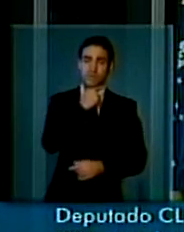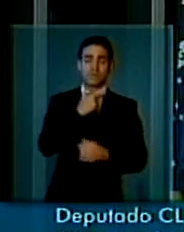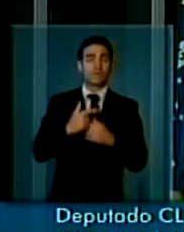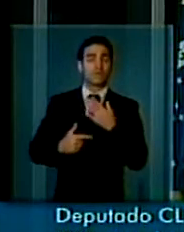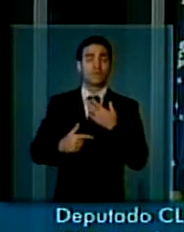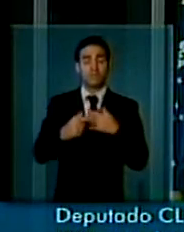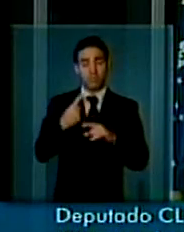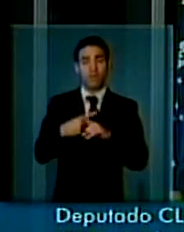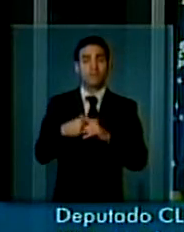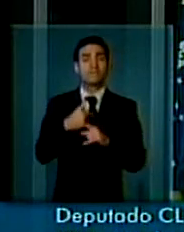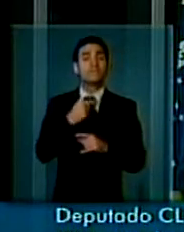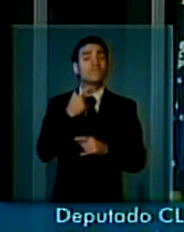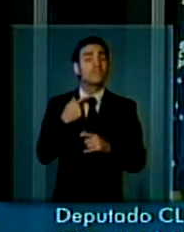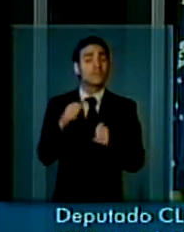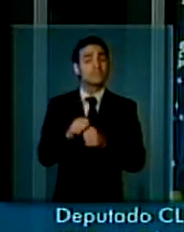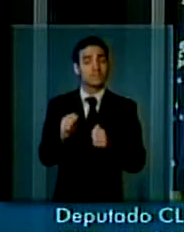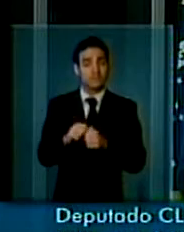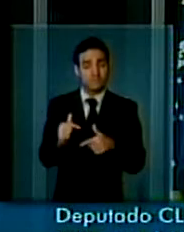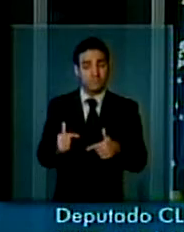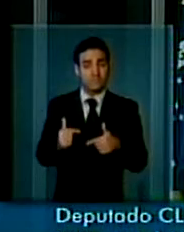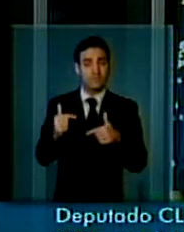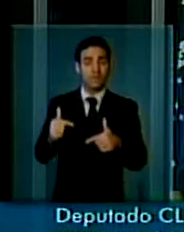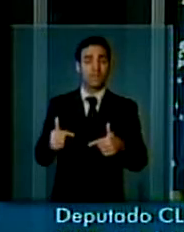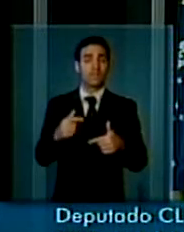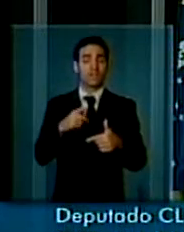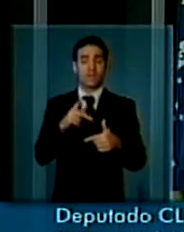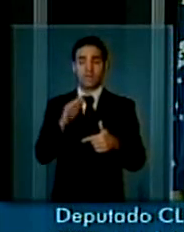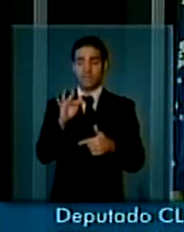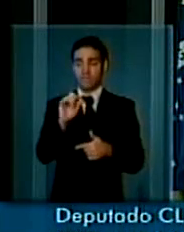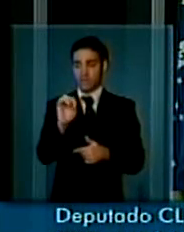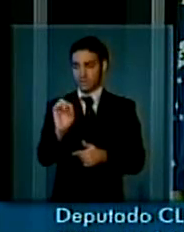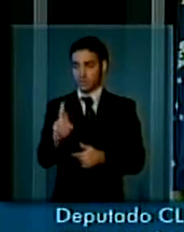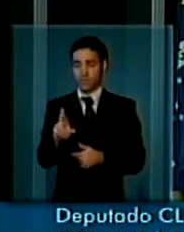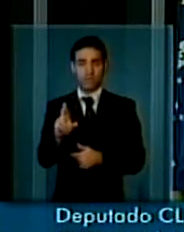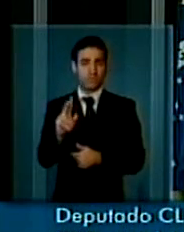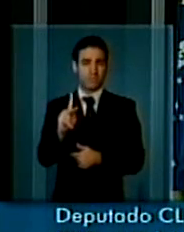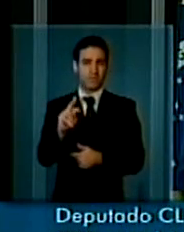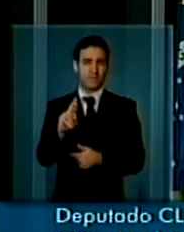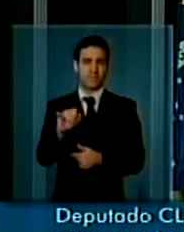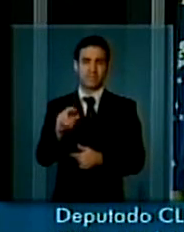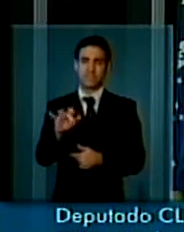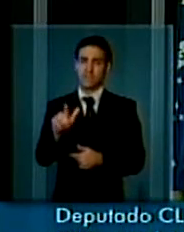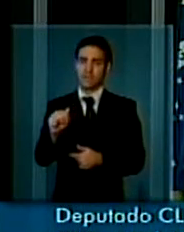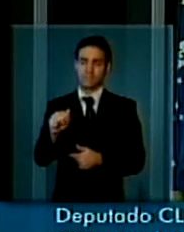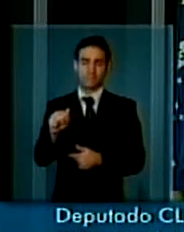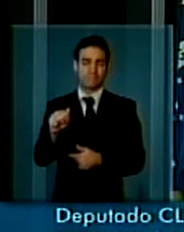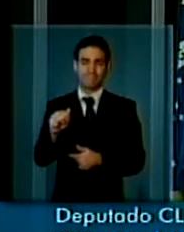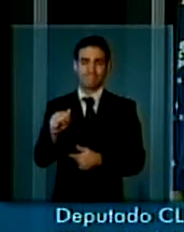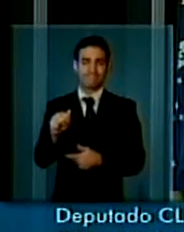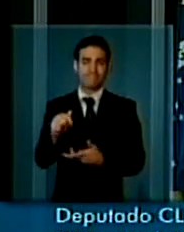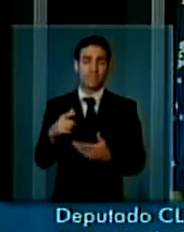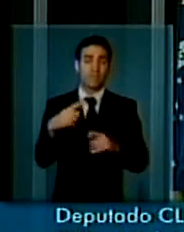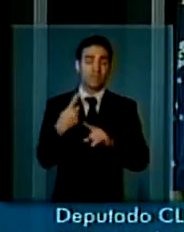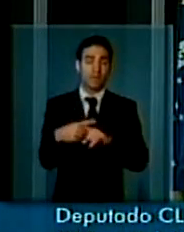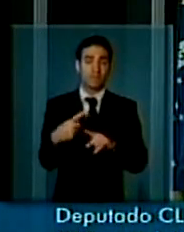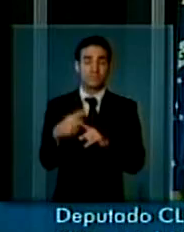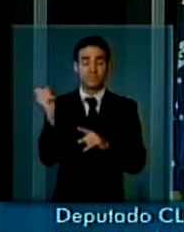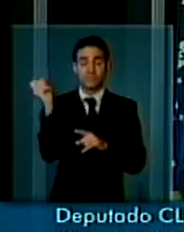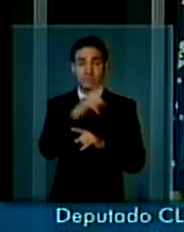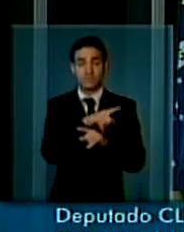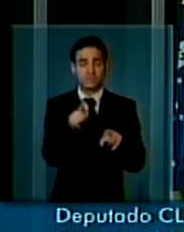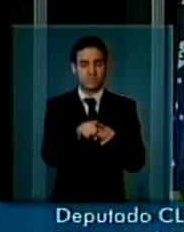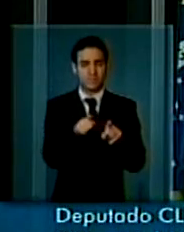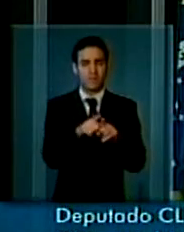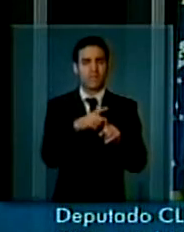previdenciário, defendem também o deslocamento do aumento dos benefícios aos aposentados, por exemplo, da questão do